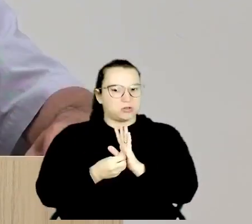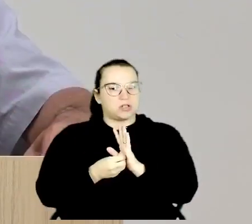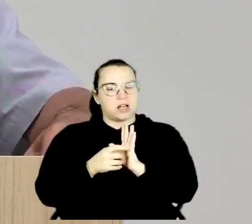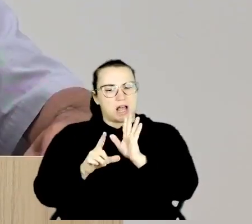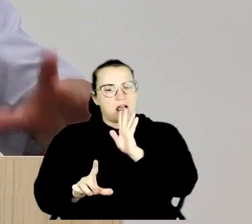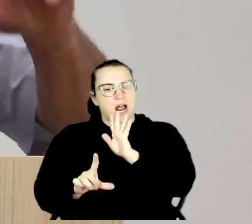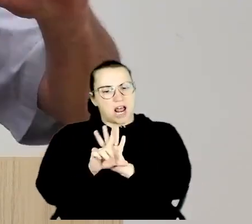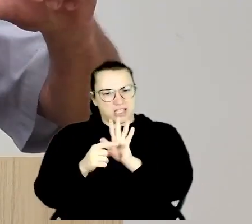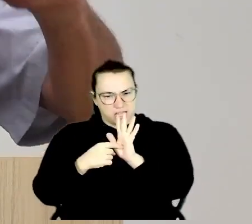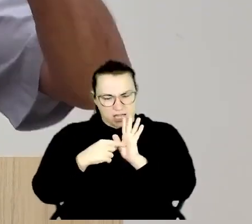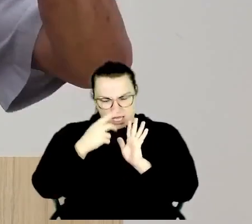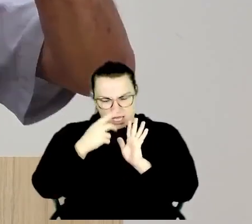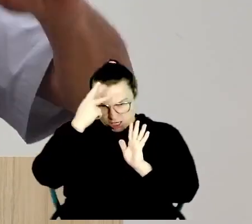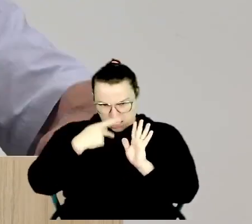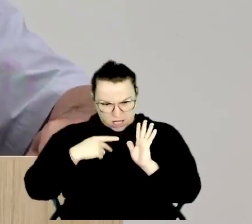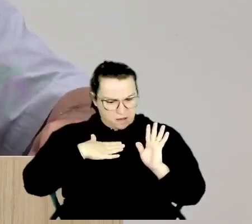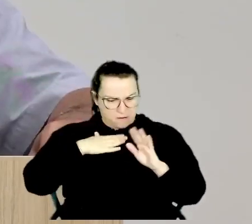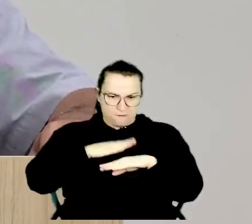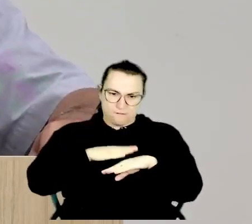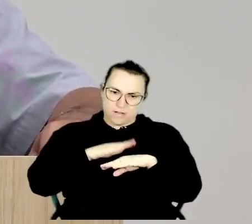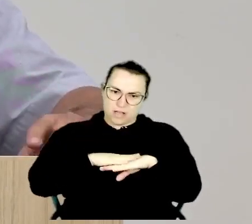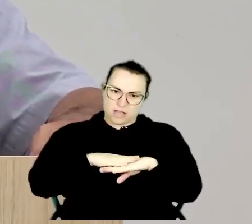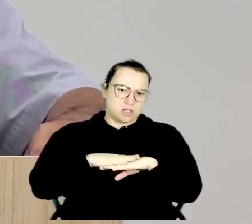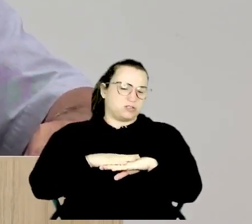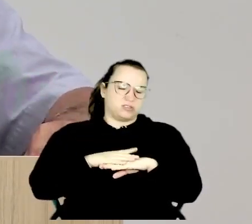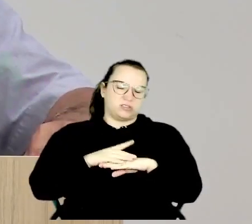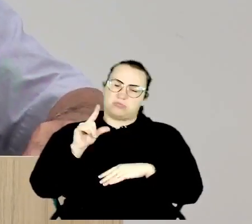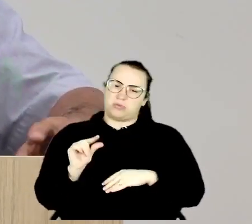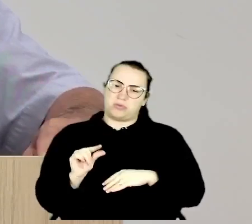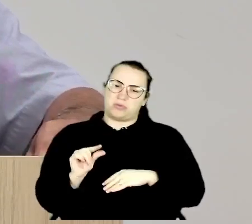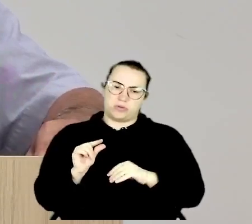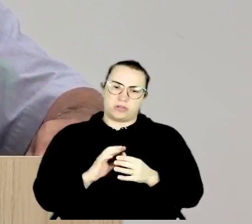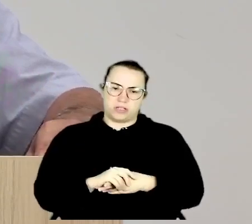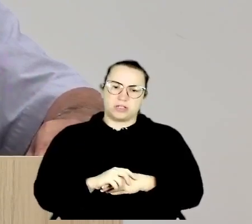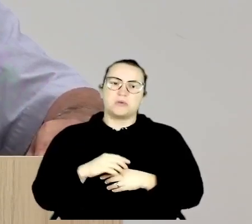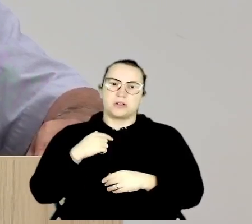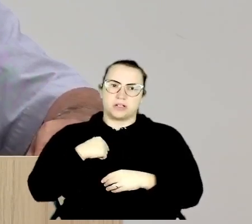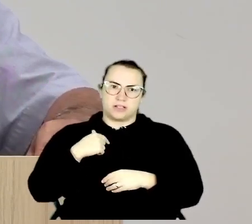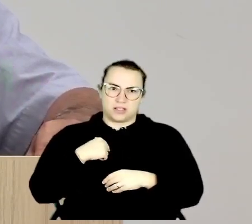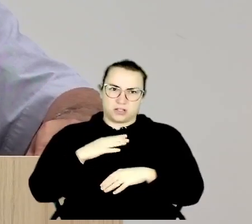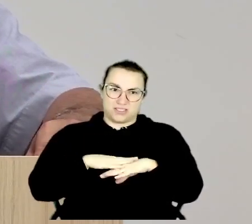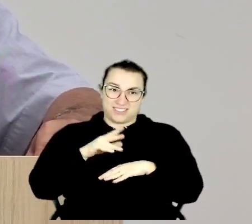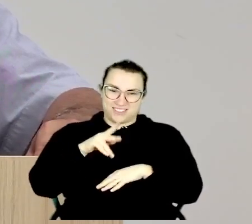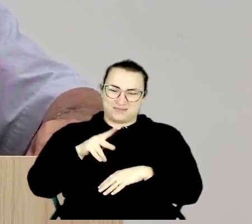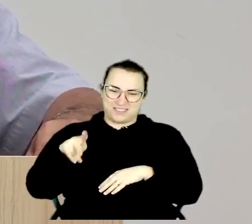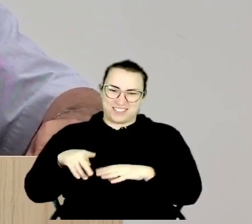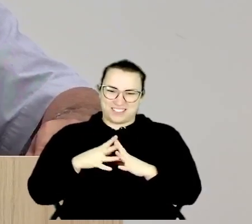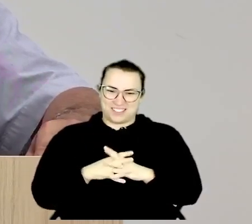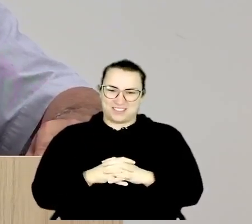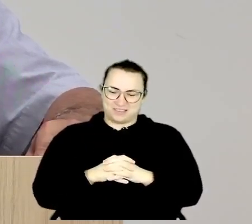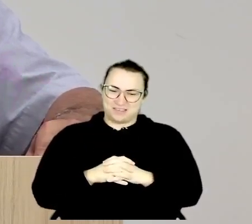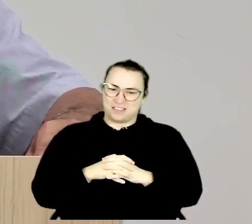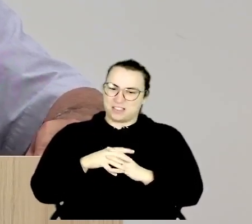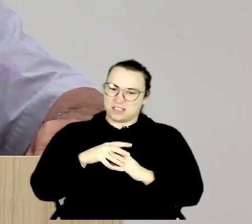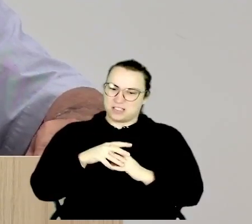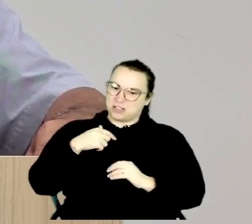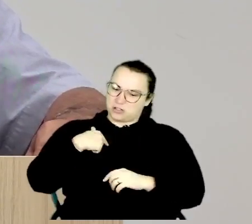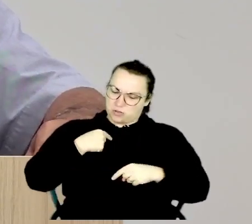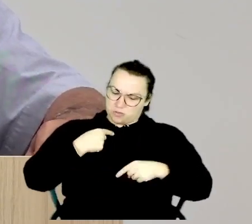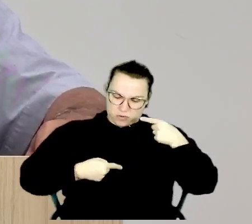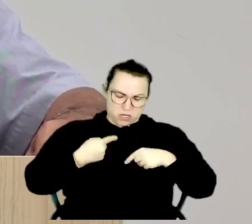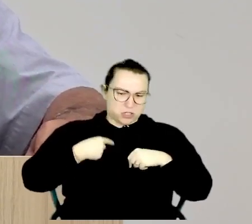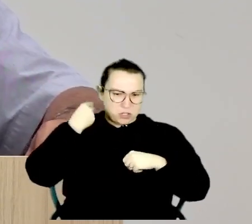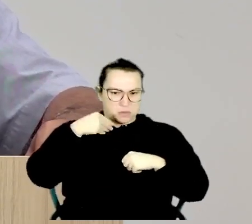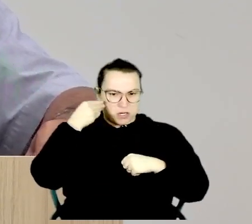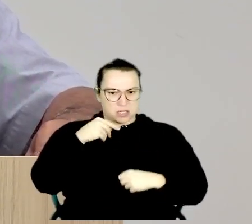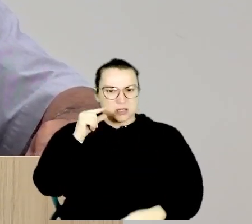que fiz. Algumas, a minoria, porque sou debutante na política ainda. Não sei qual será o meu